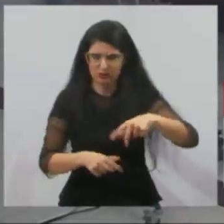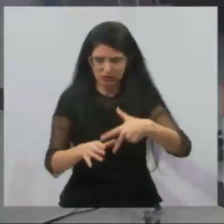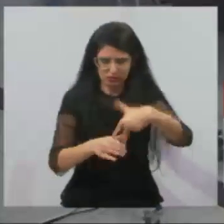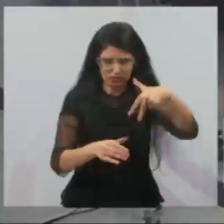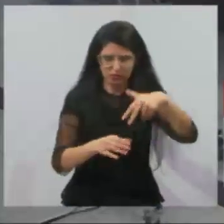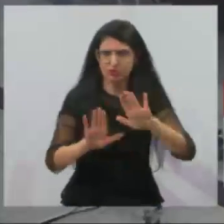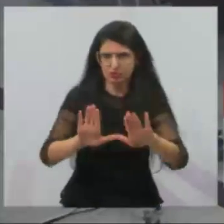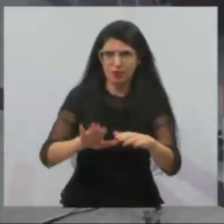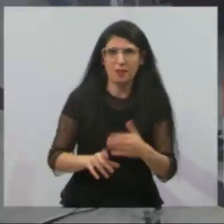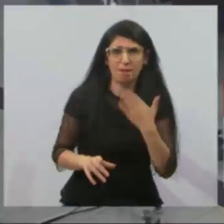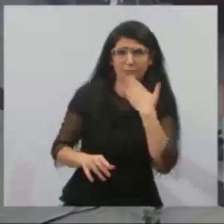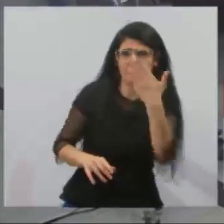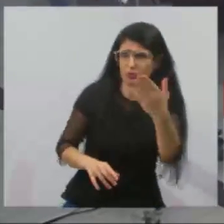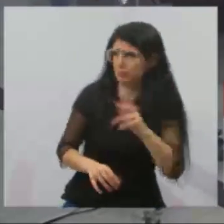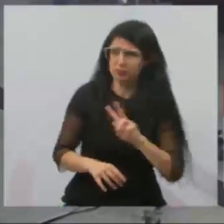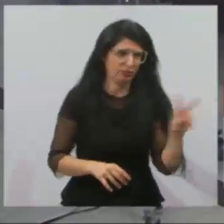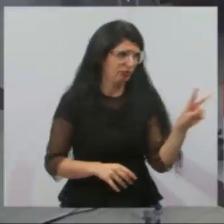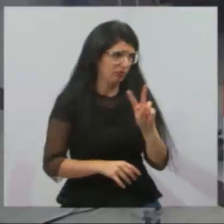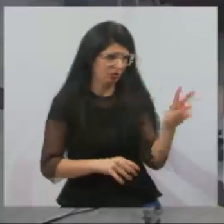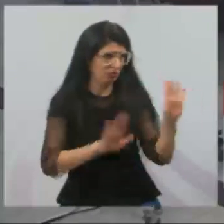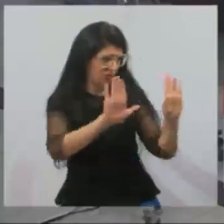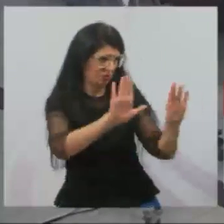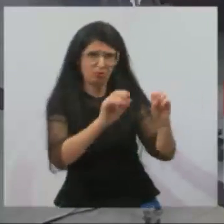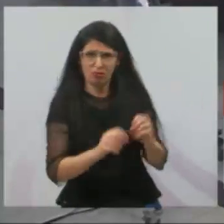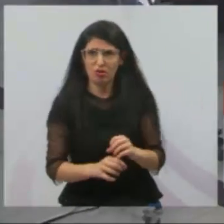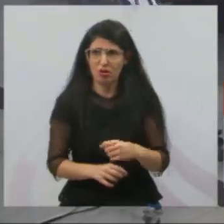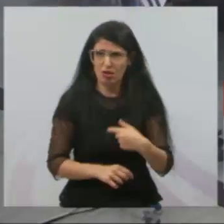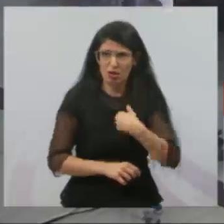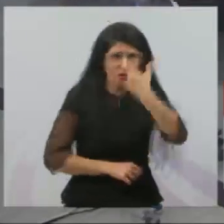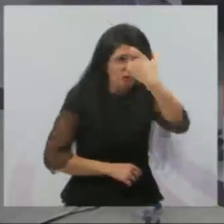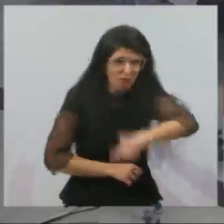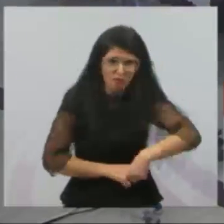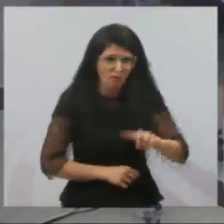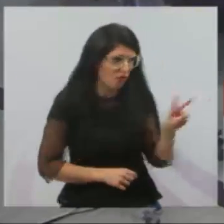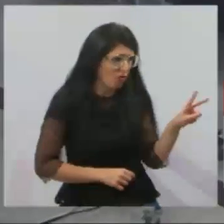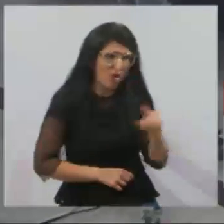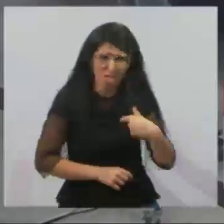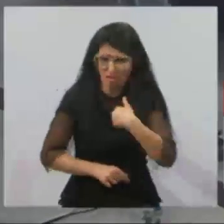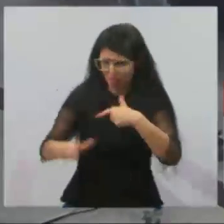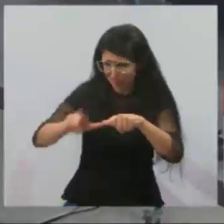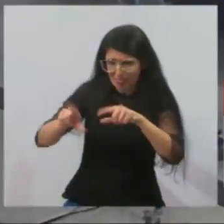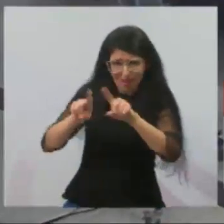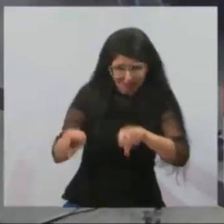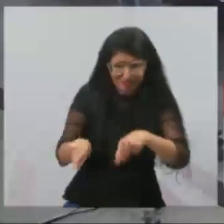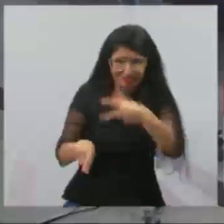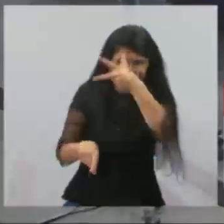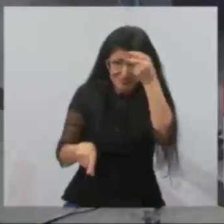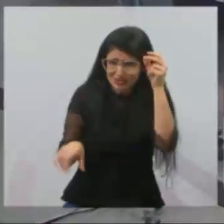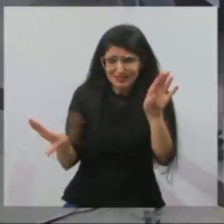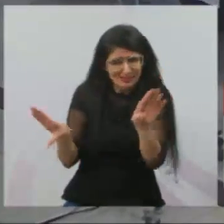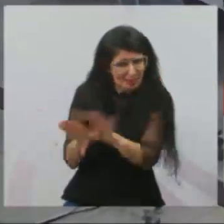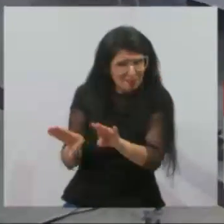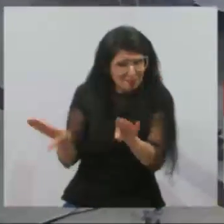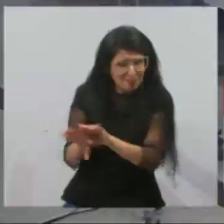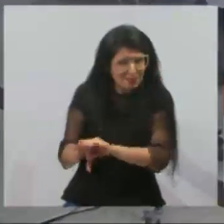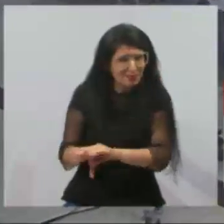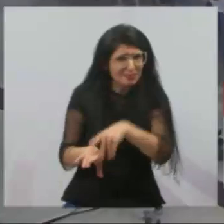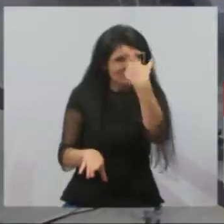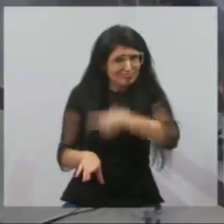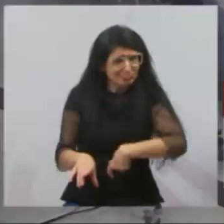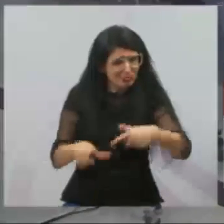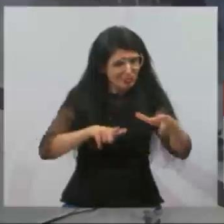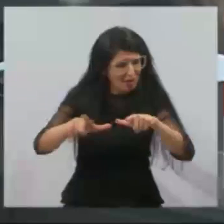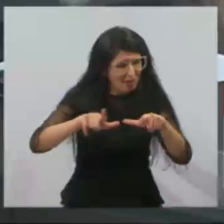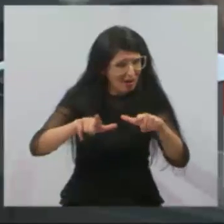eu vou pedir permissão para a vereadora, para a servidora falar, né, servidora em exercício, que se mencionou vários